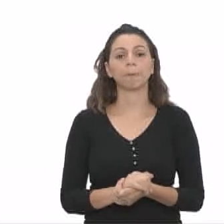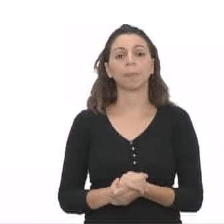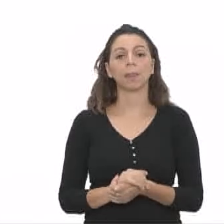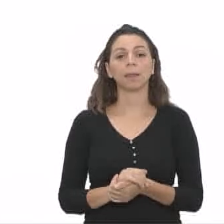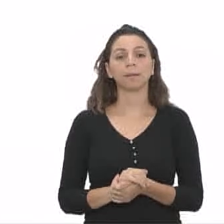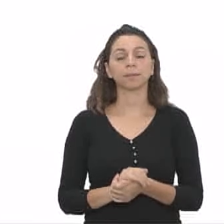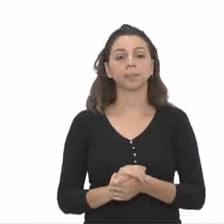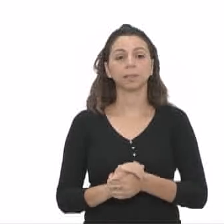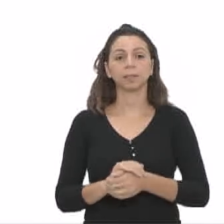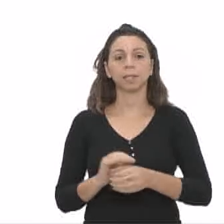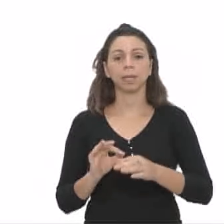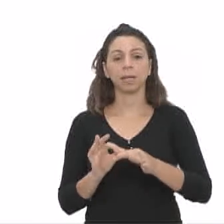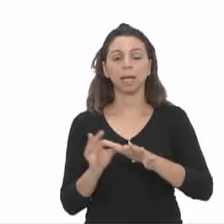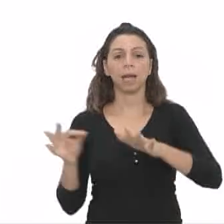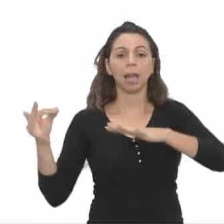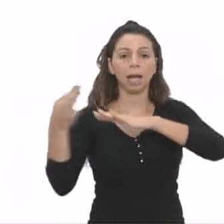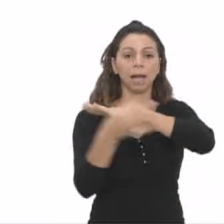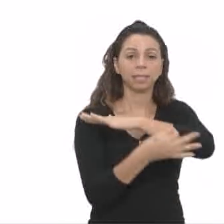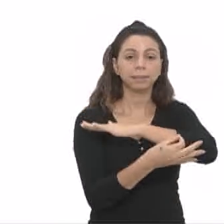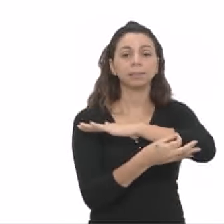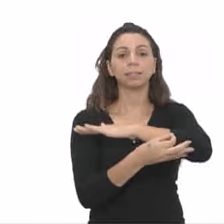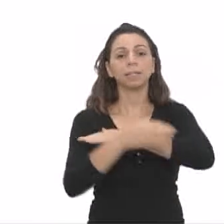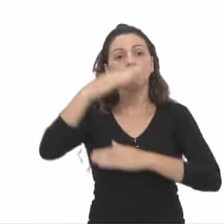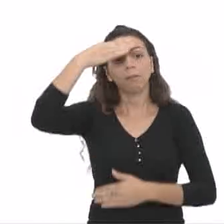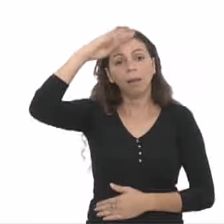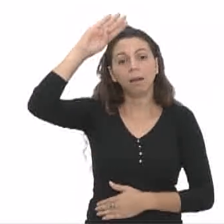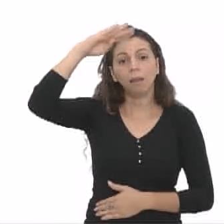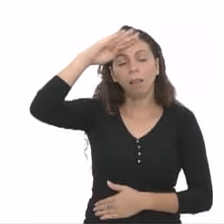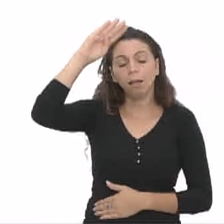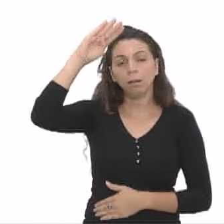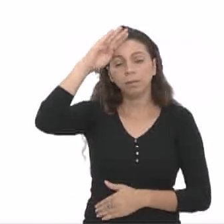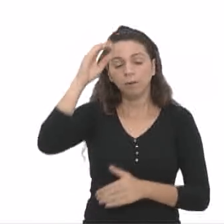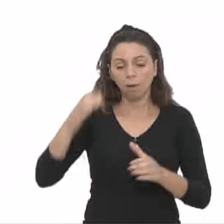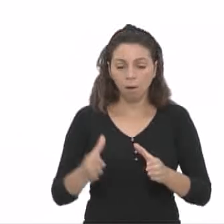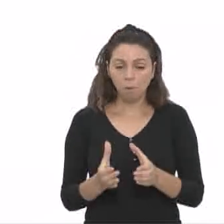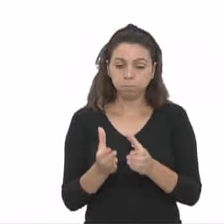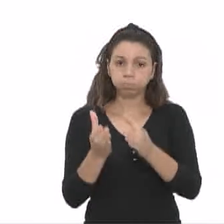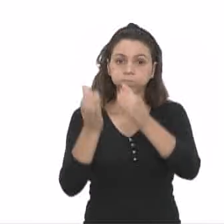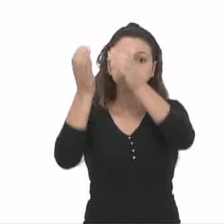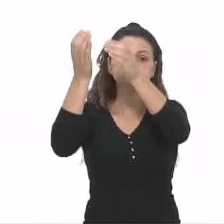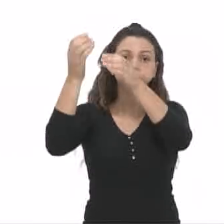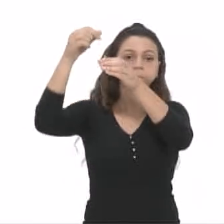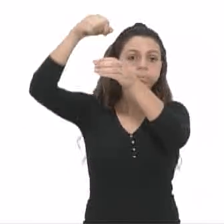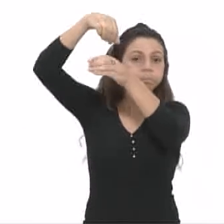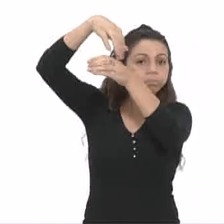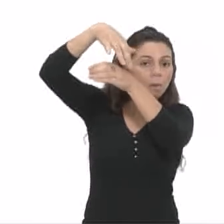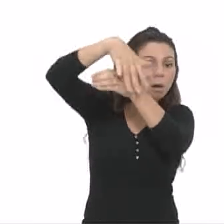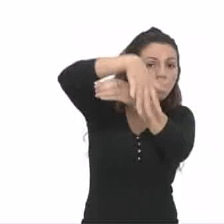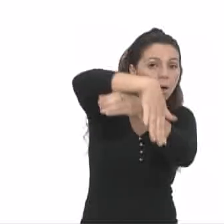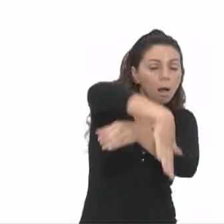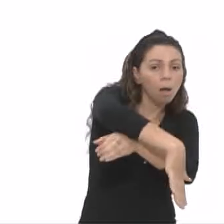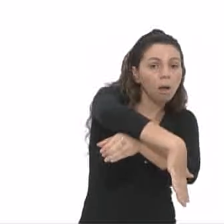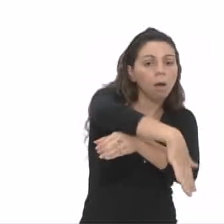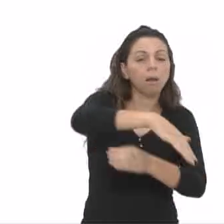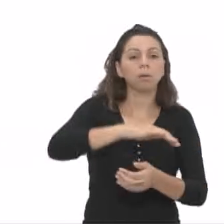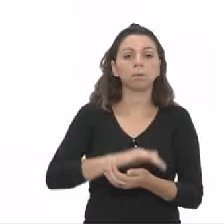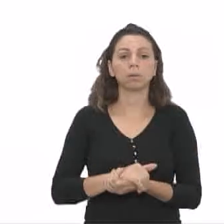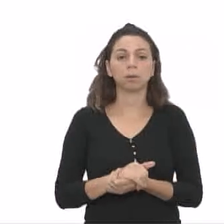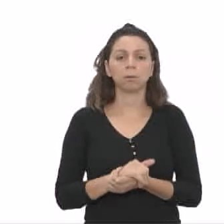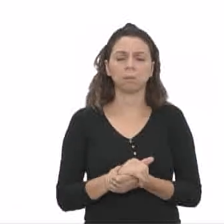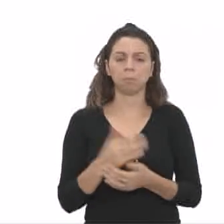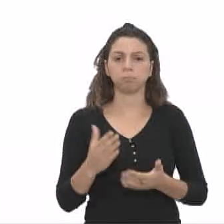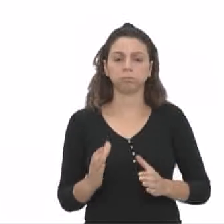Islândia, formou-se a partir de uma erupção vulcânica. A gente já falou sobre as rochas magmáticas. Logo após